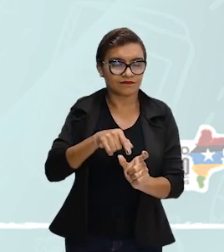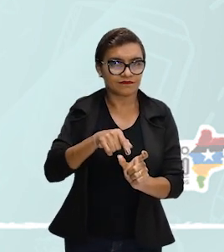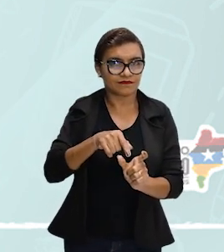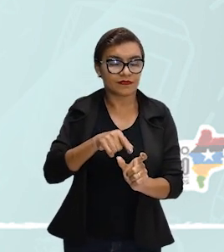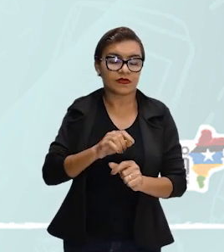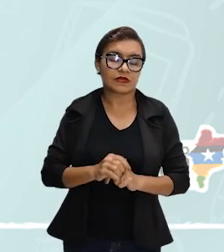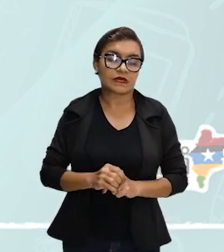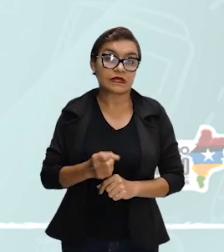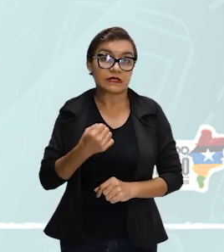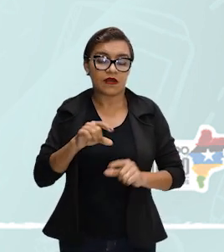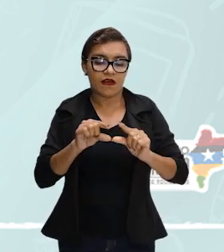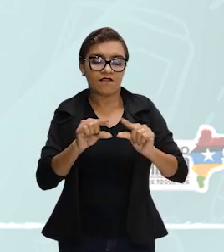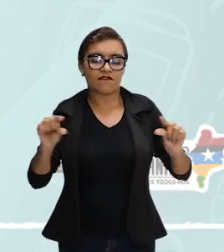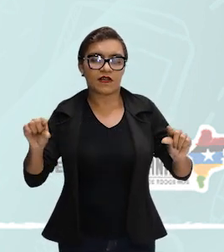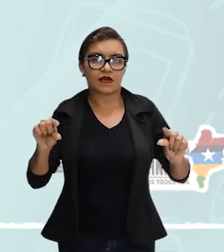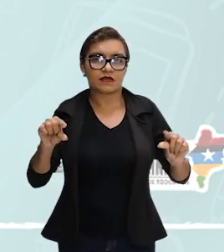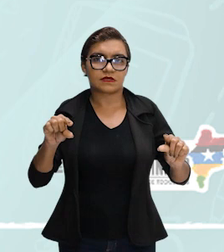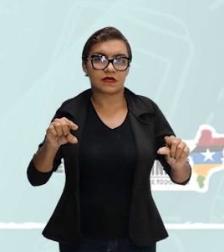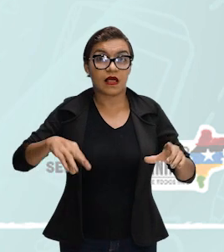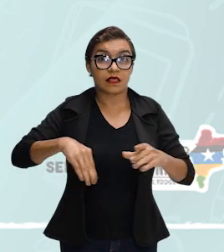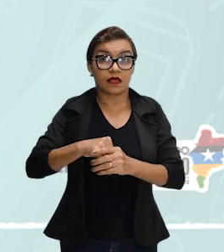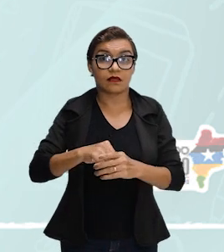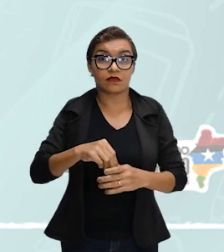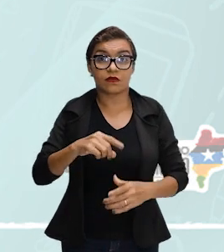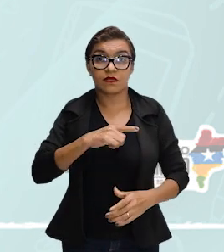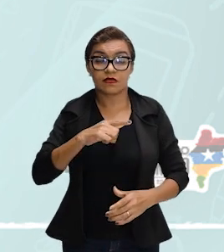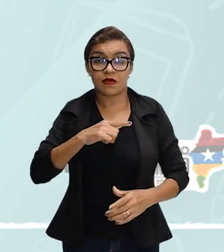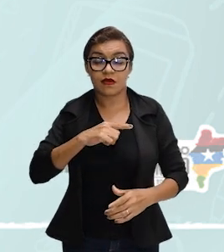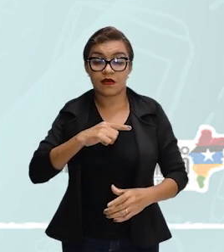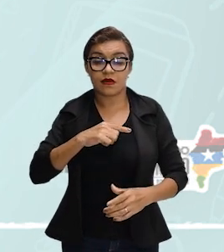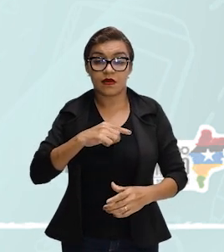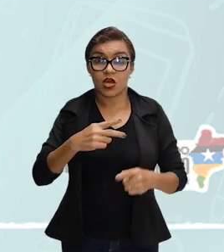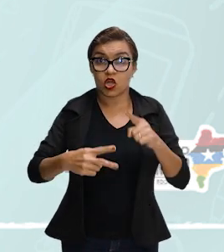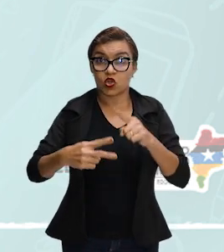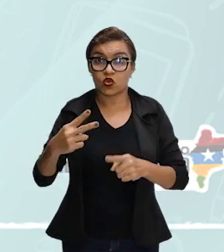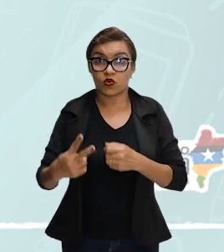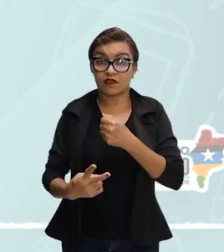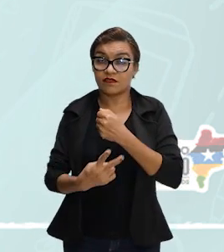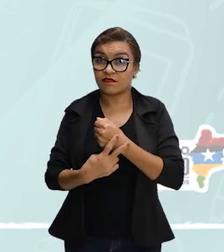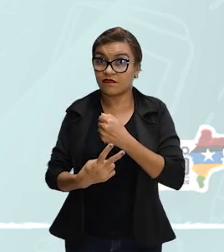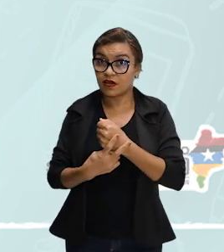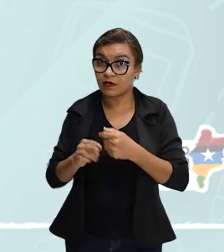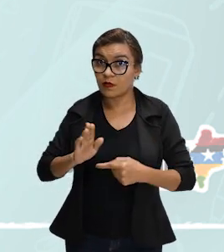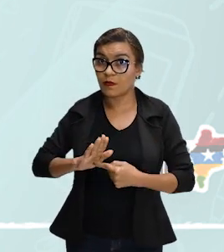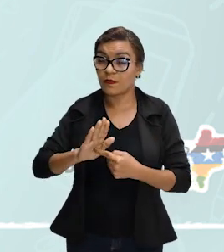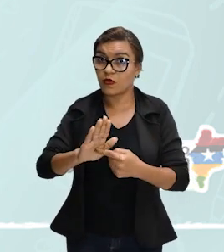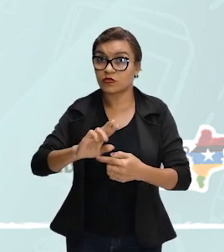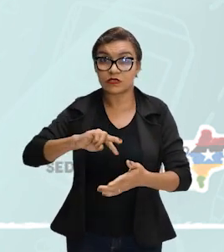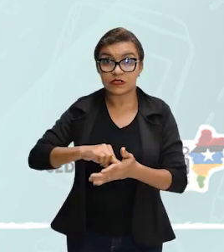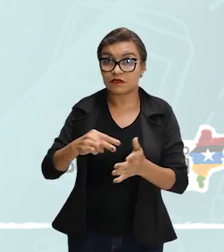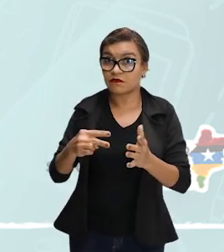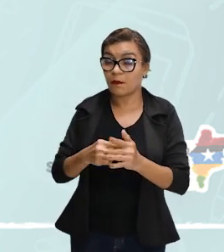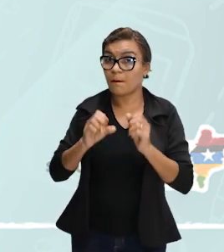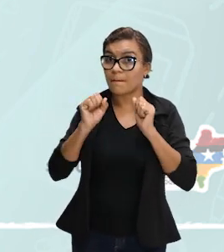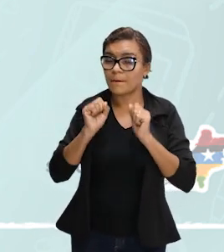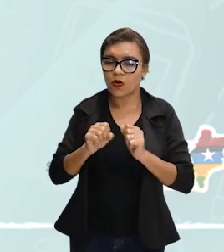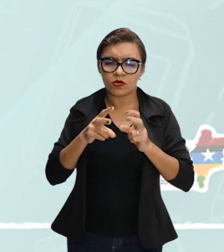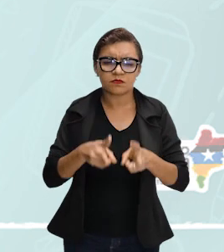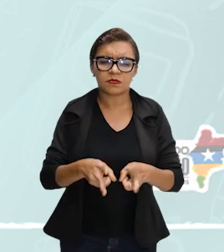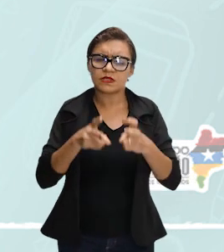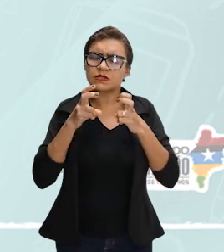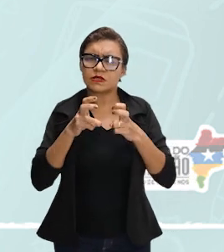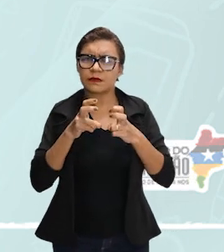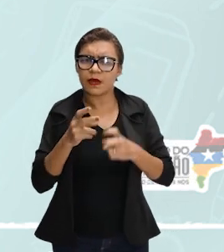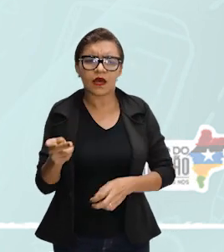oração aparecem dois ou mais verbos juntos, que formam apenas uma significação, é possível distinguir entre